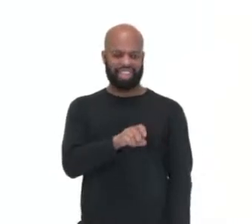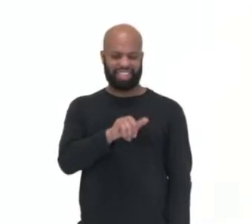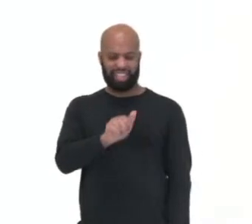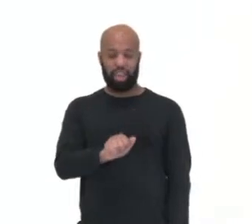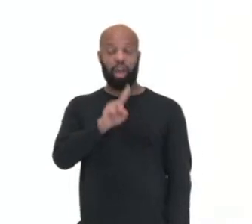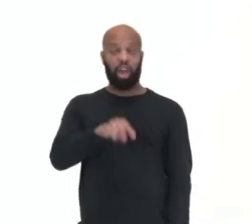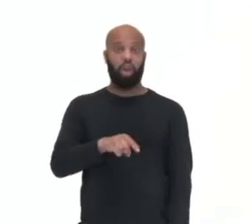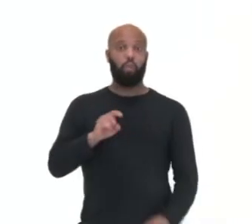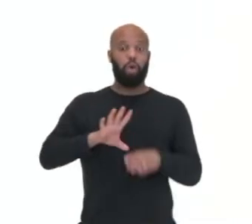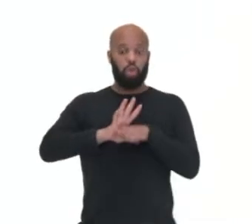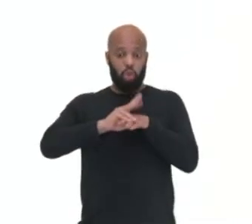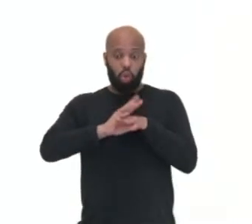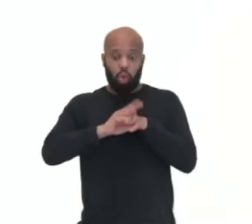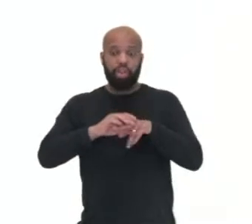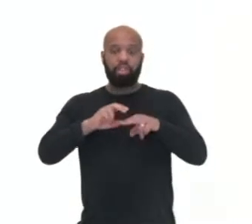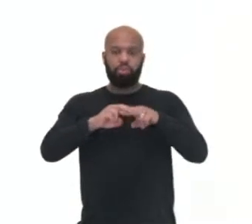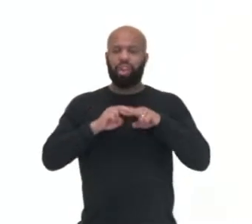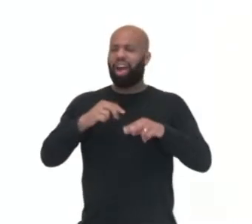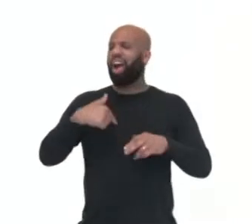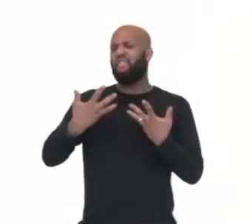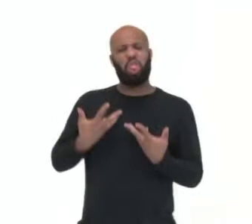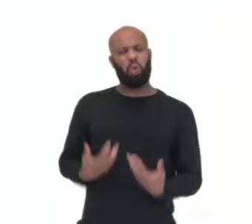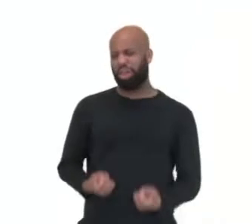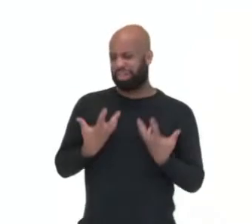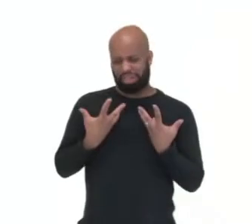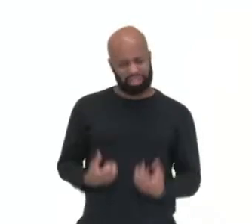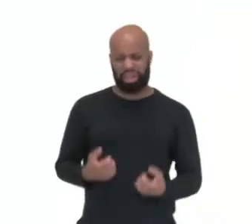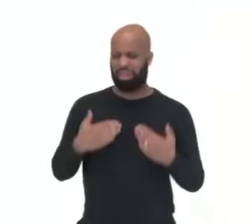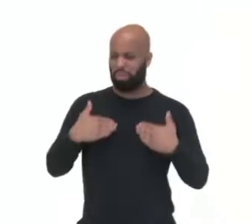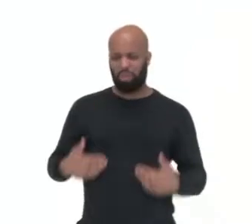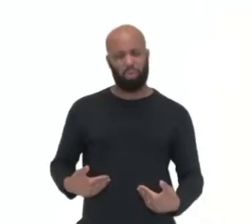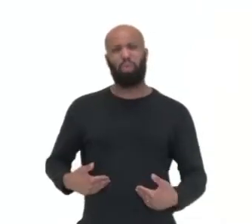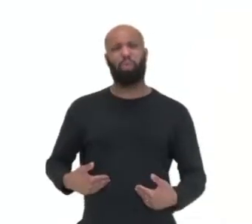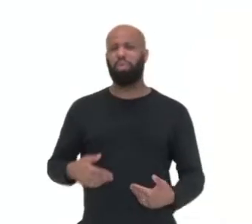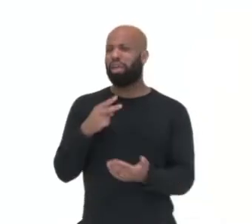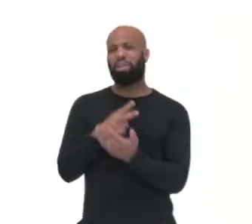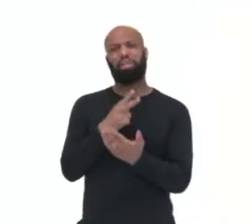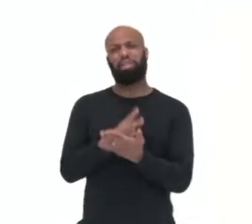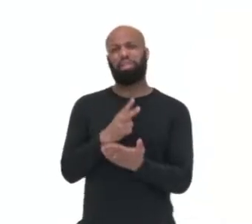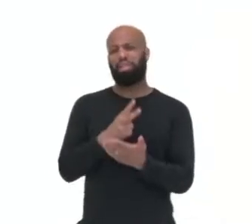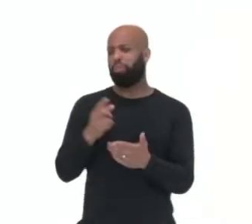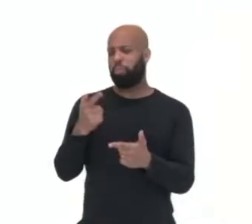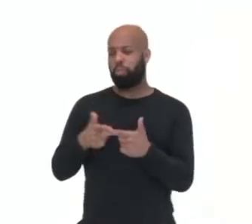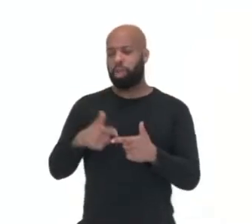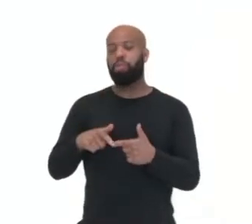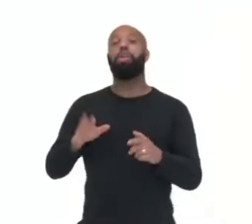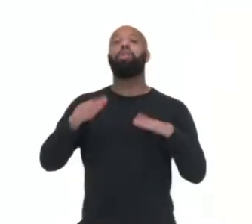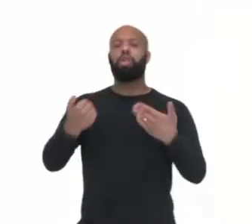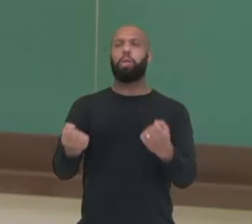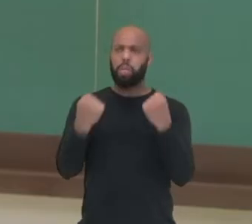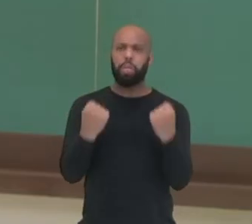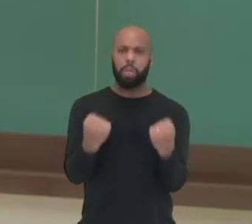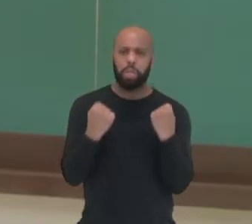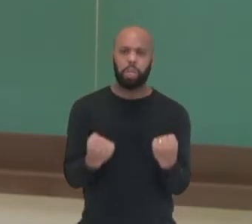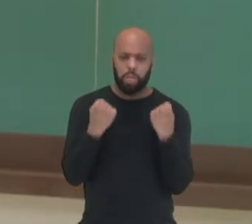doença caracterizada pela insatisfação com o corpo, levando à constante prática de exercícios